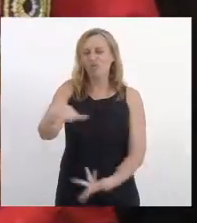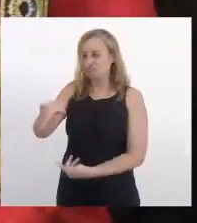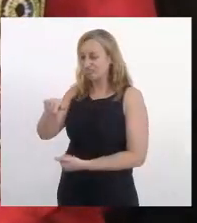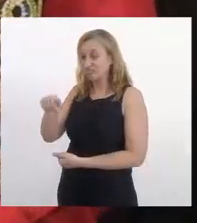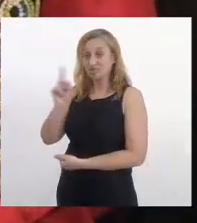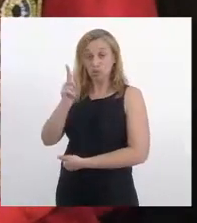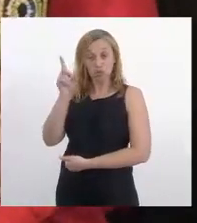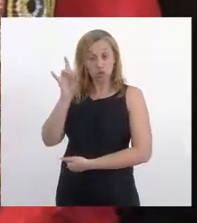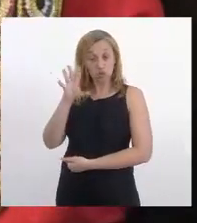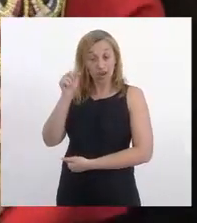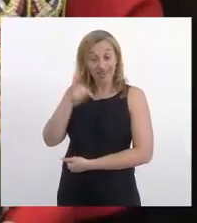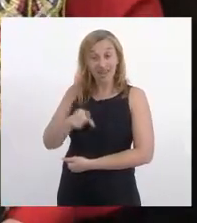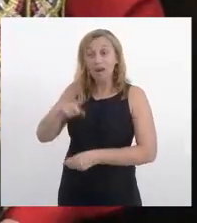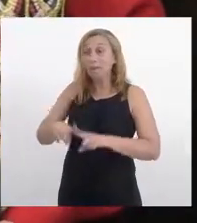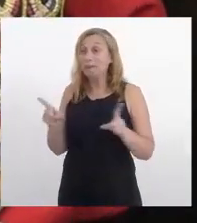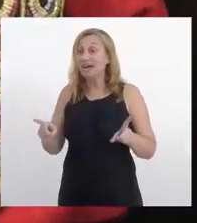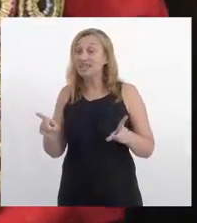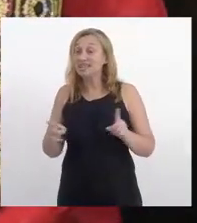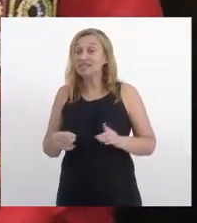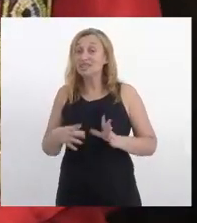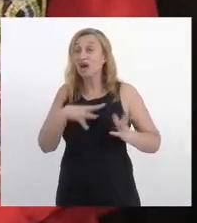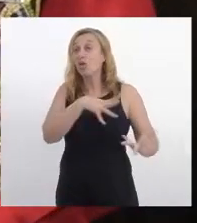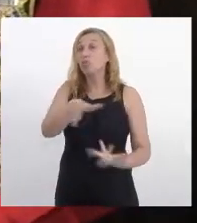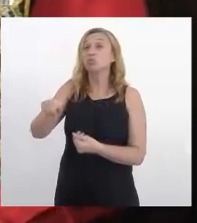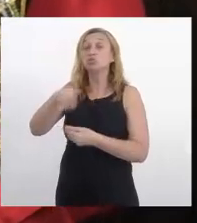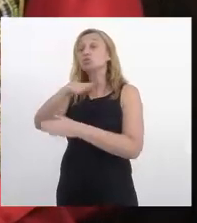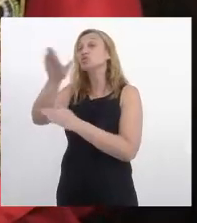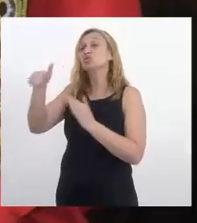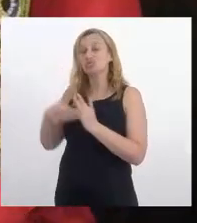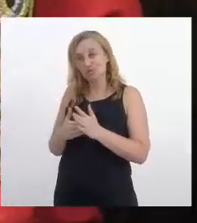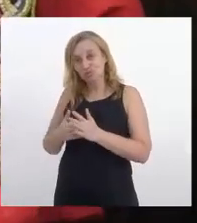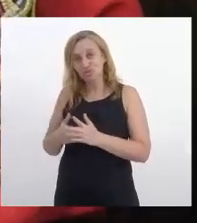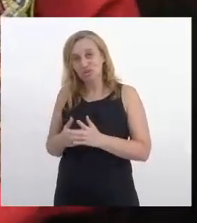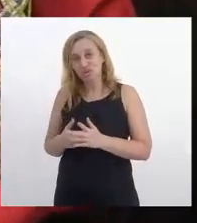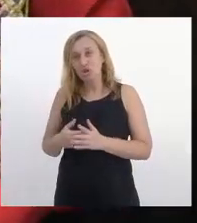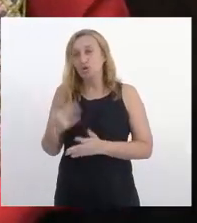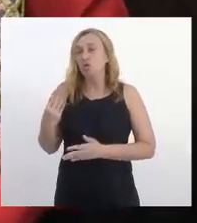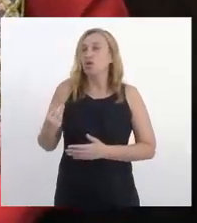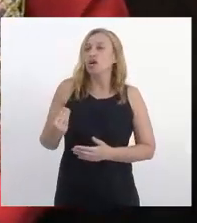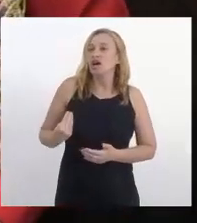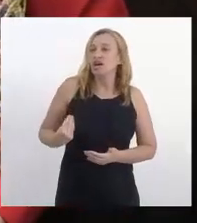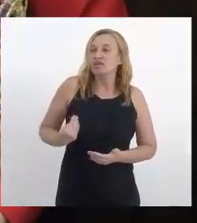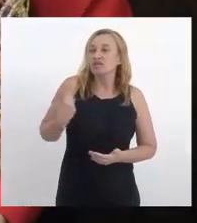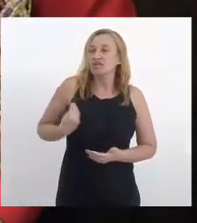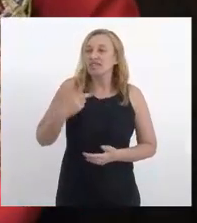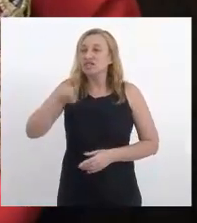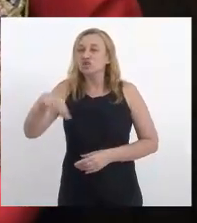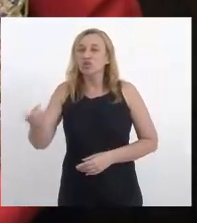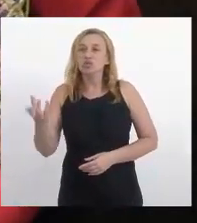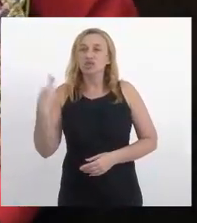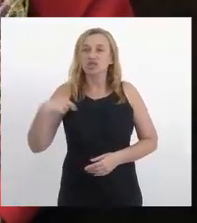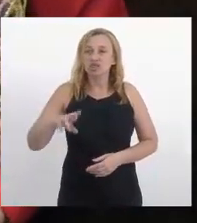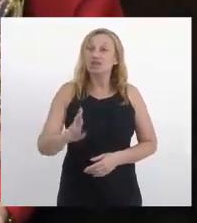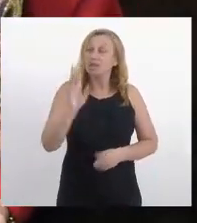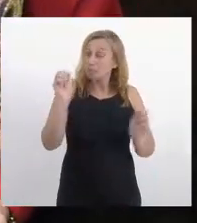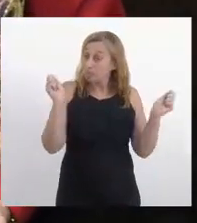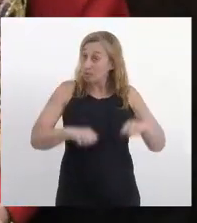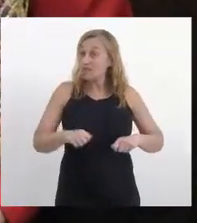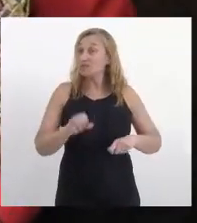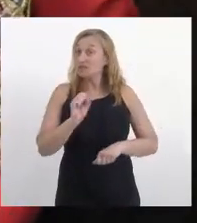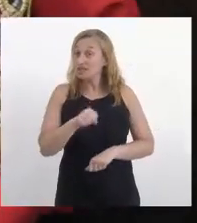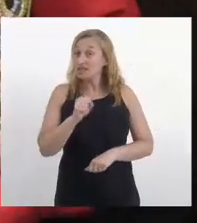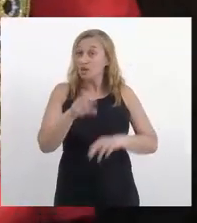aqui, mas isso deveria ser ao mundo todo, né, o convívio com outras religiões, que é possível, sim,